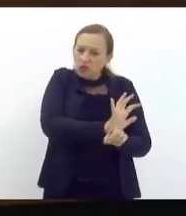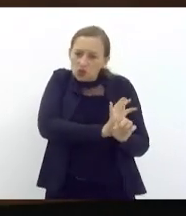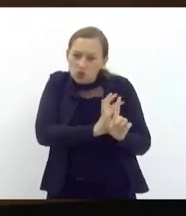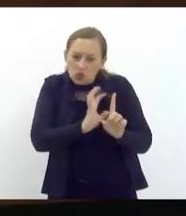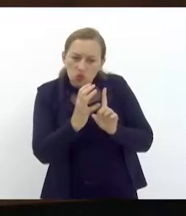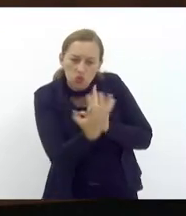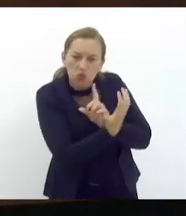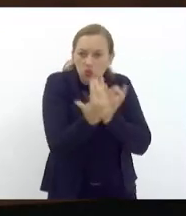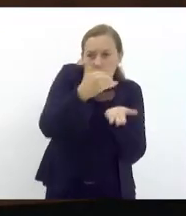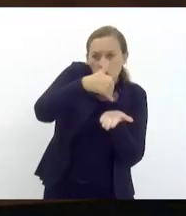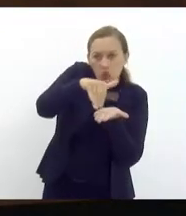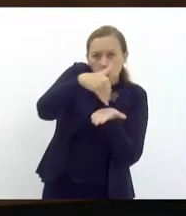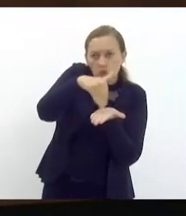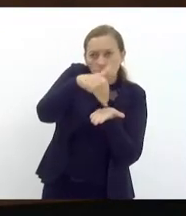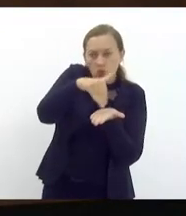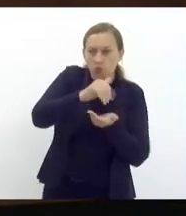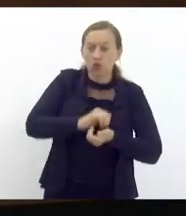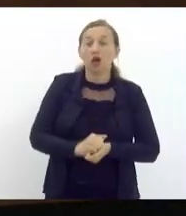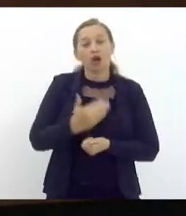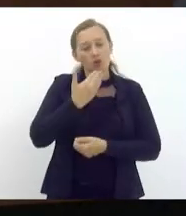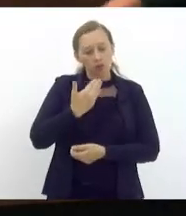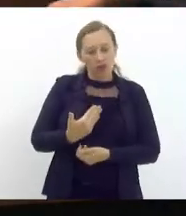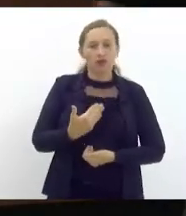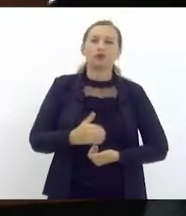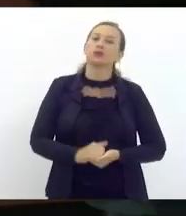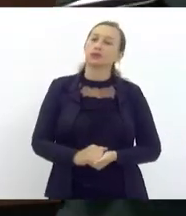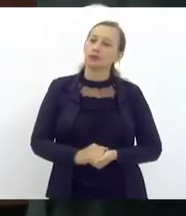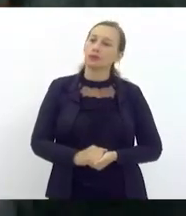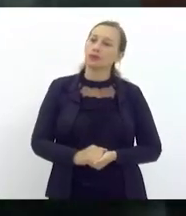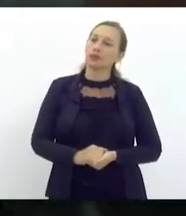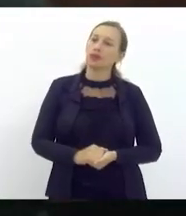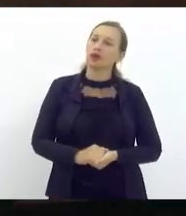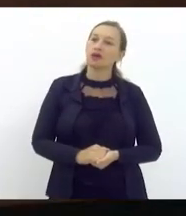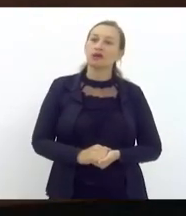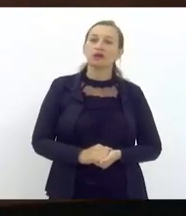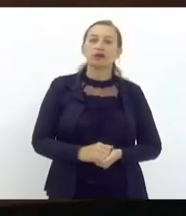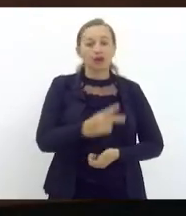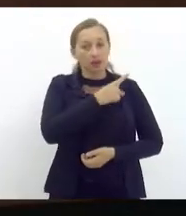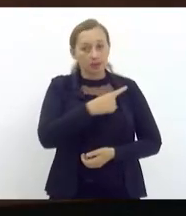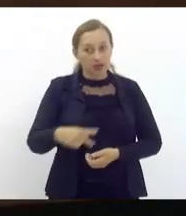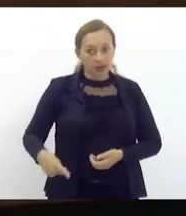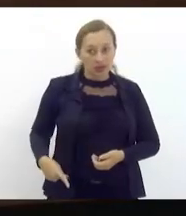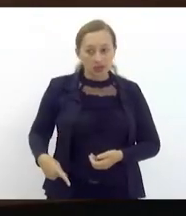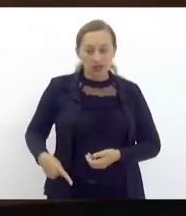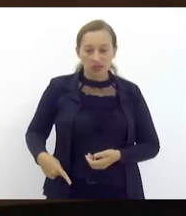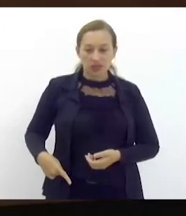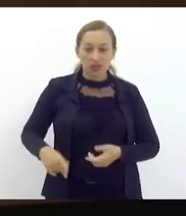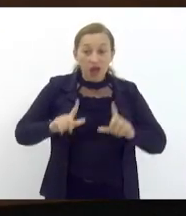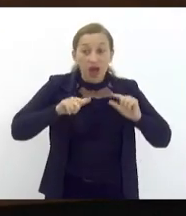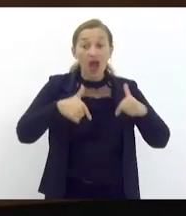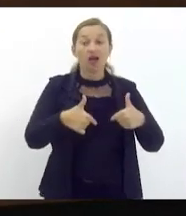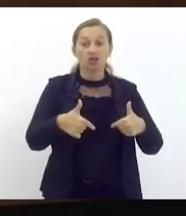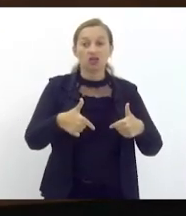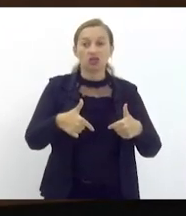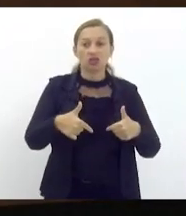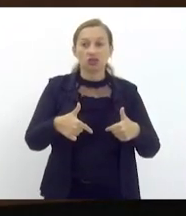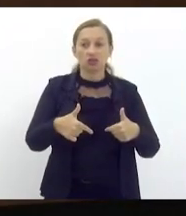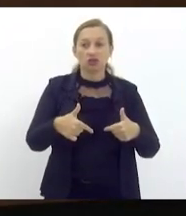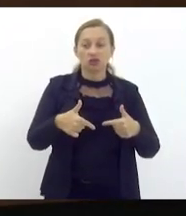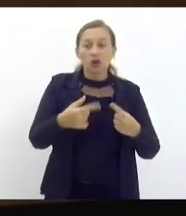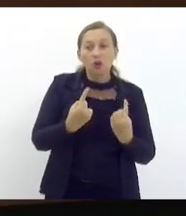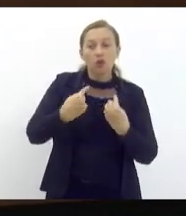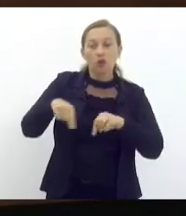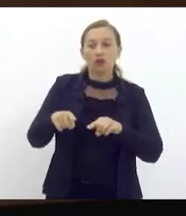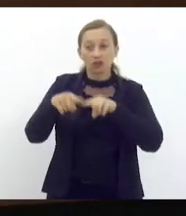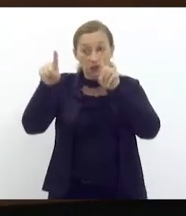a secretaria e eu peço que essa presidência tome providências quanto a